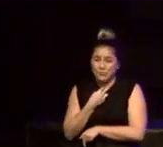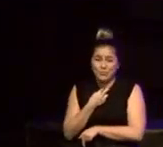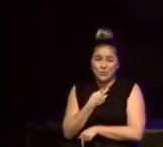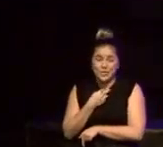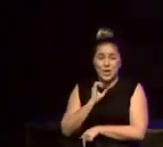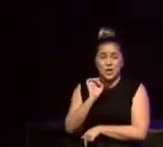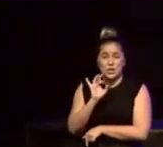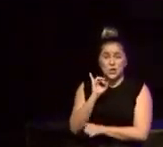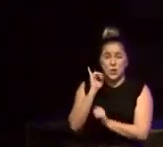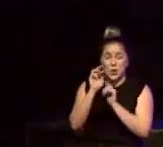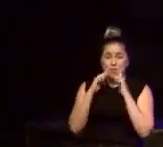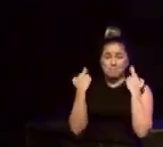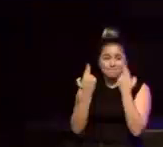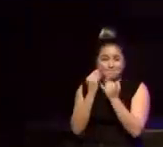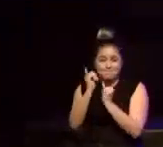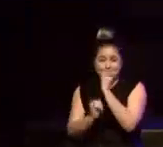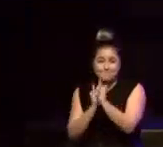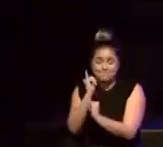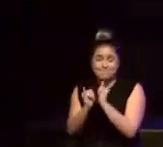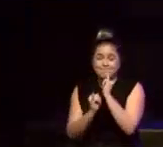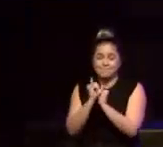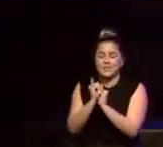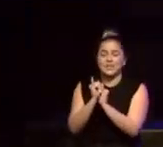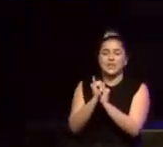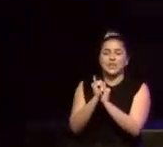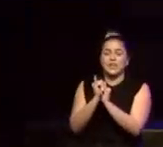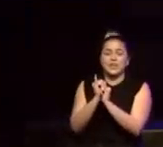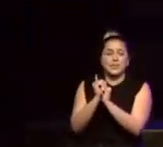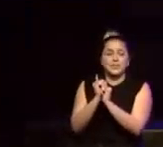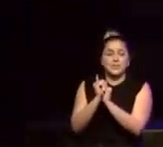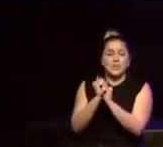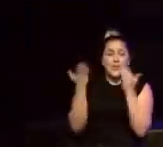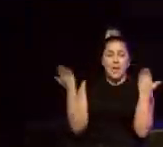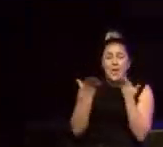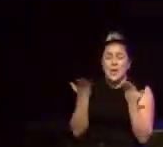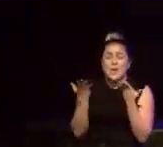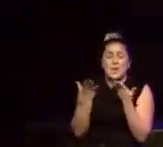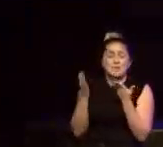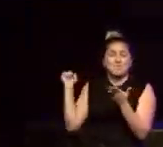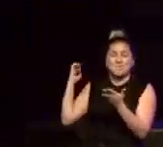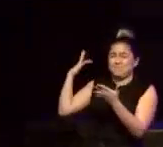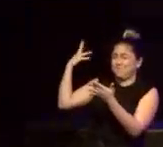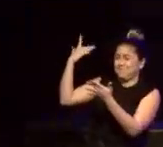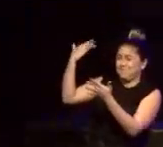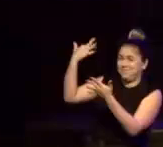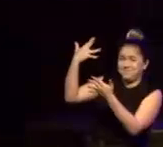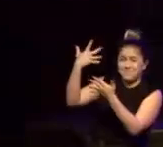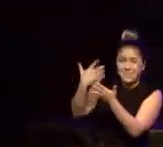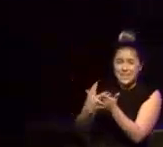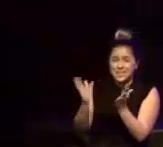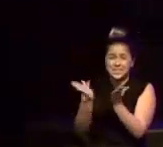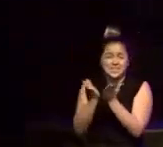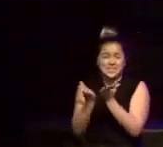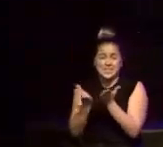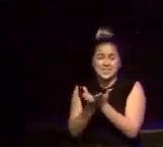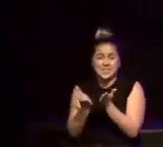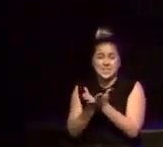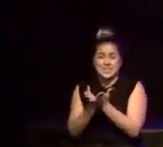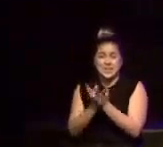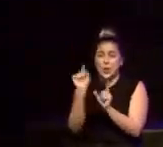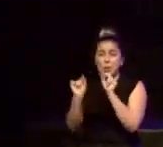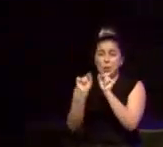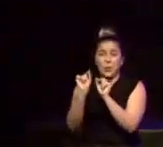online. Mas nessa última década, o número imenso de cristãos foram